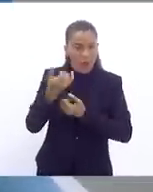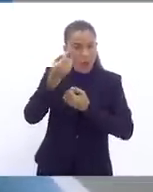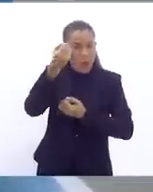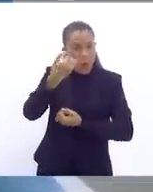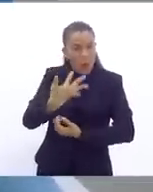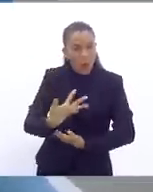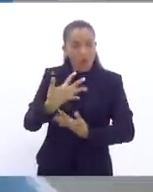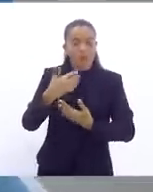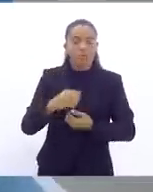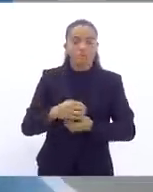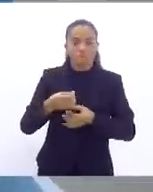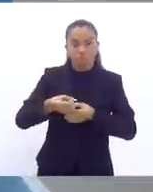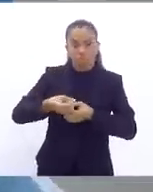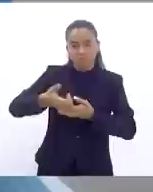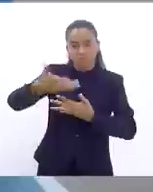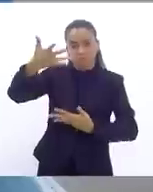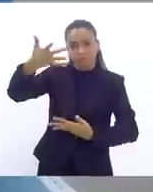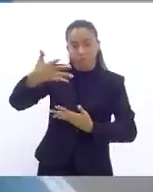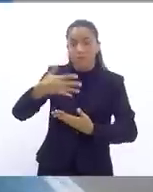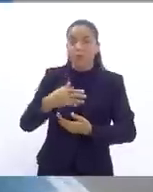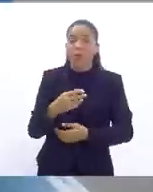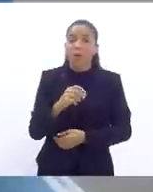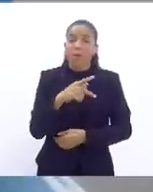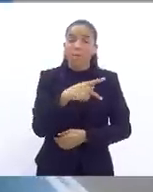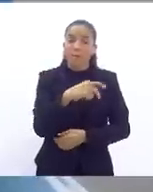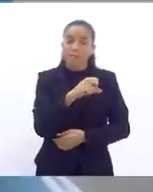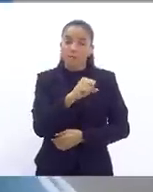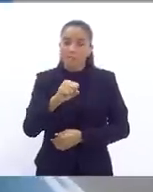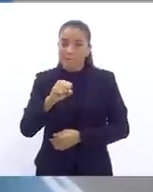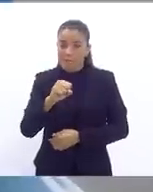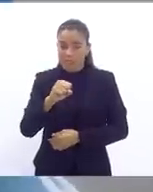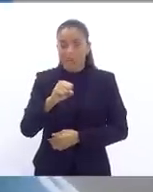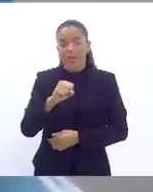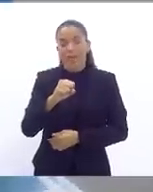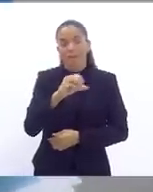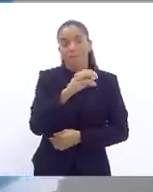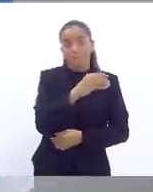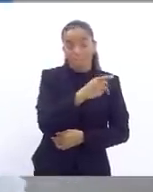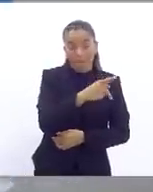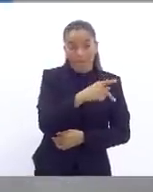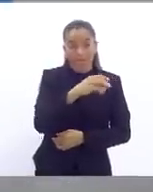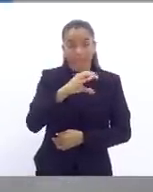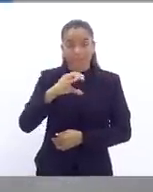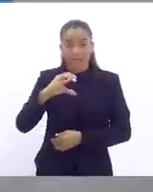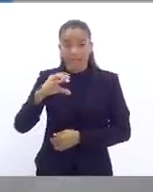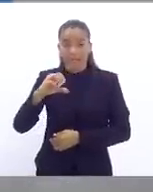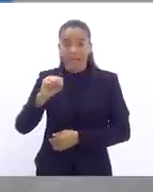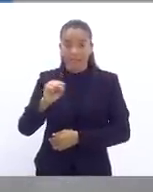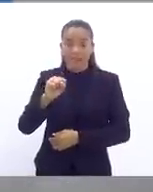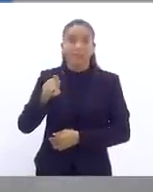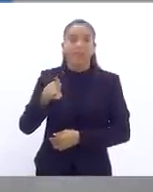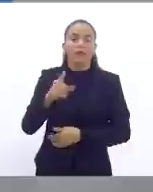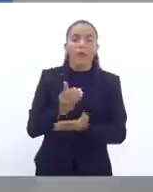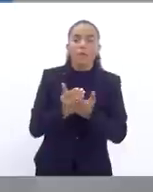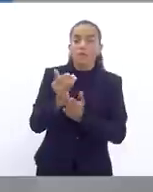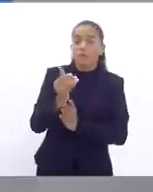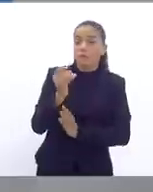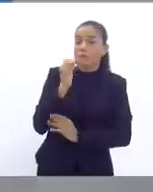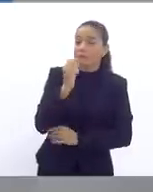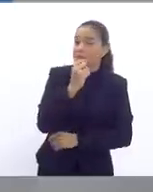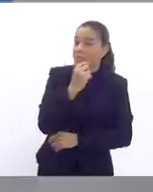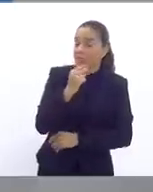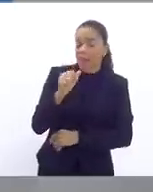ela é o caso do pccs né que ela tá desde setembro de